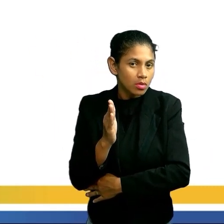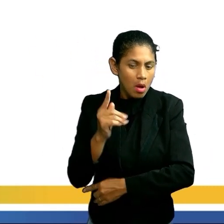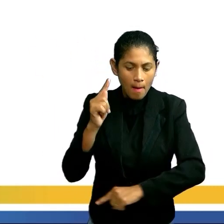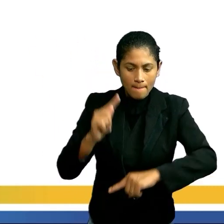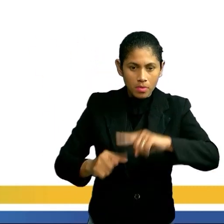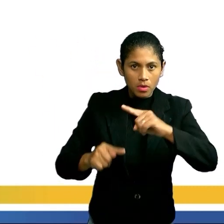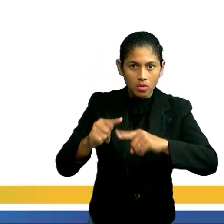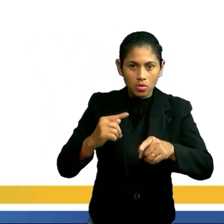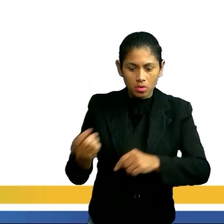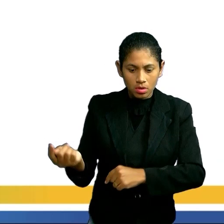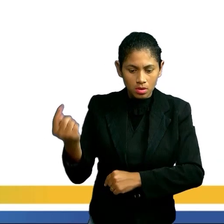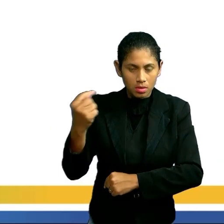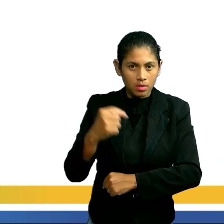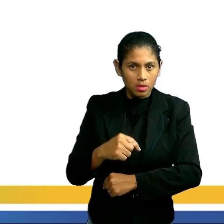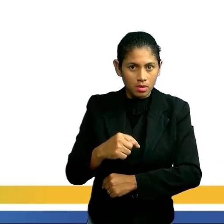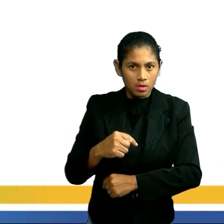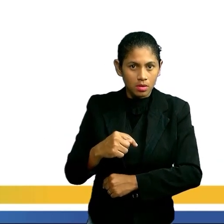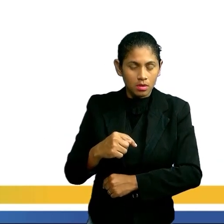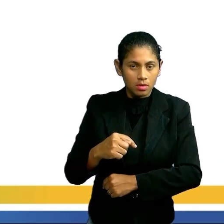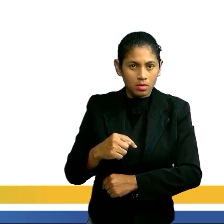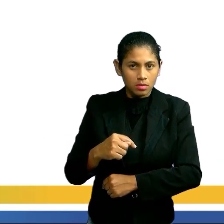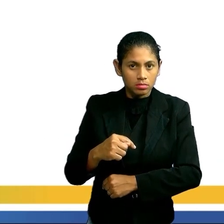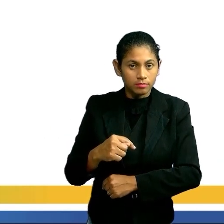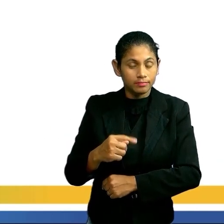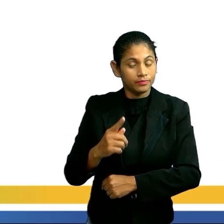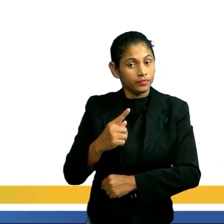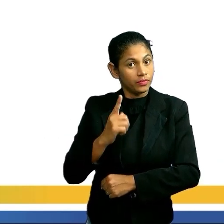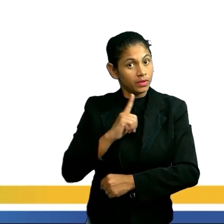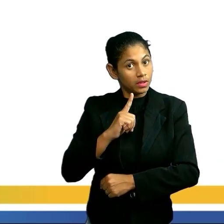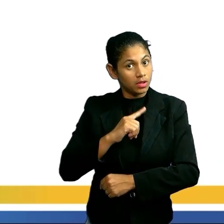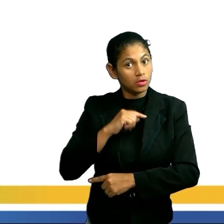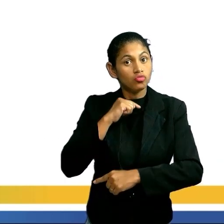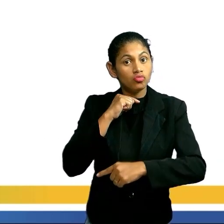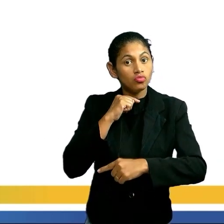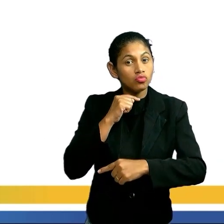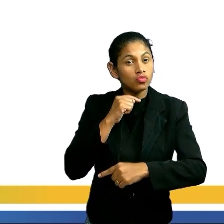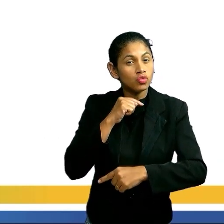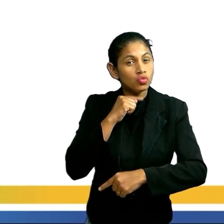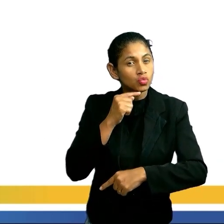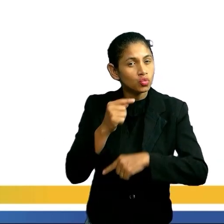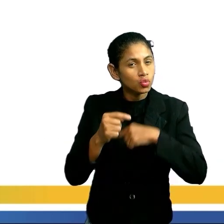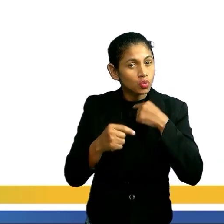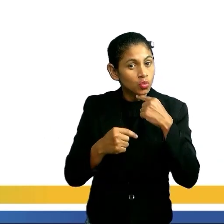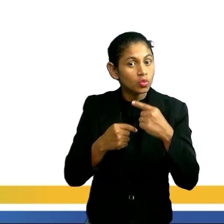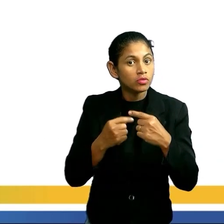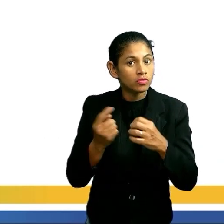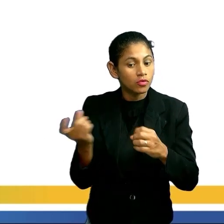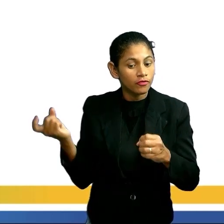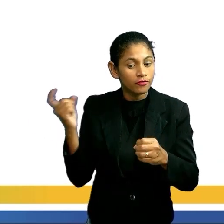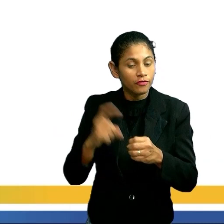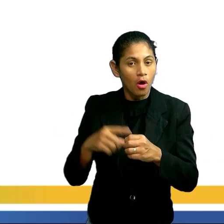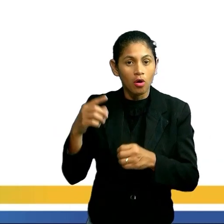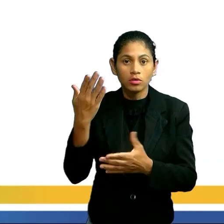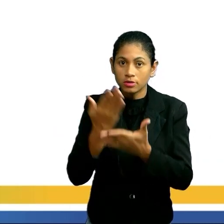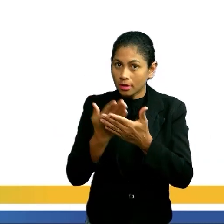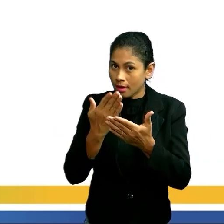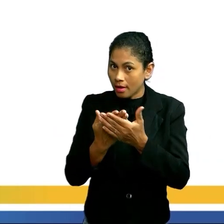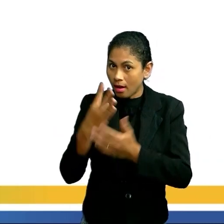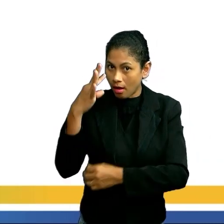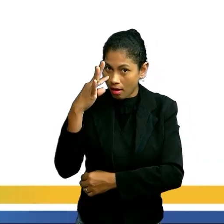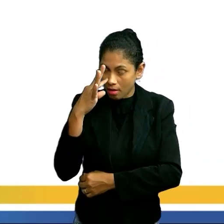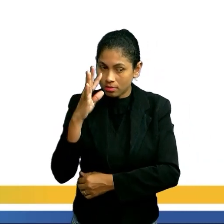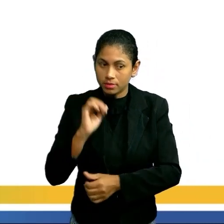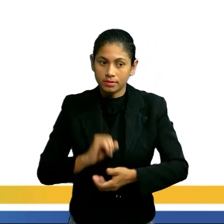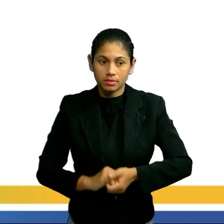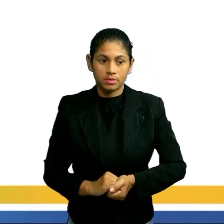têm dúvida, vocês só voltam um pouquinho na nossa aula e vocês vejam. D, de políticas econômicas voltadas para a